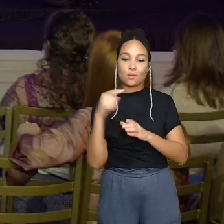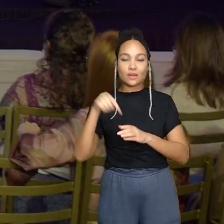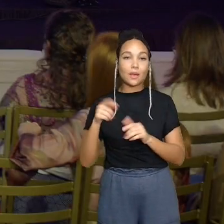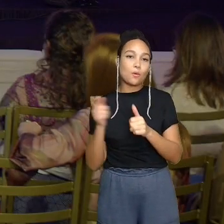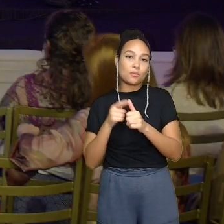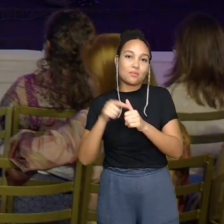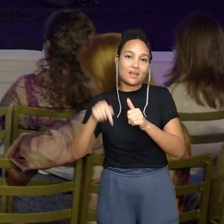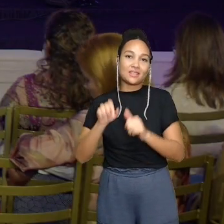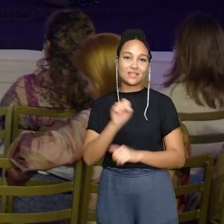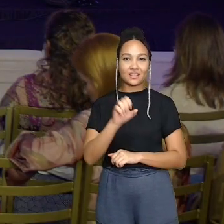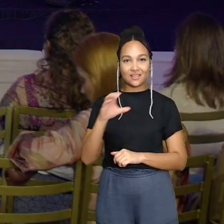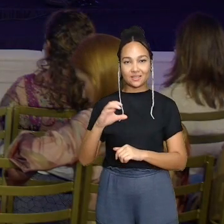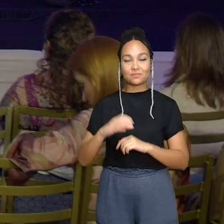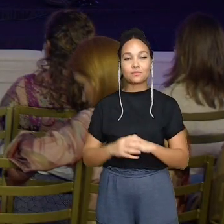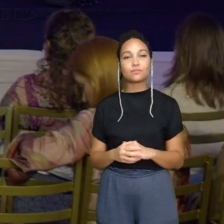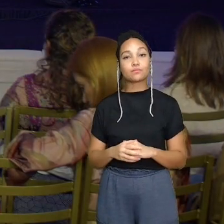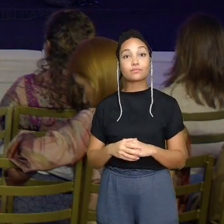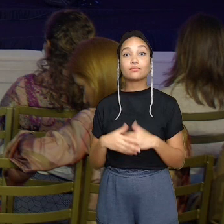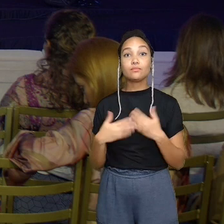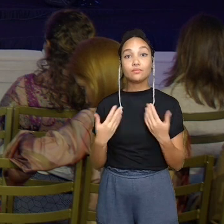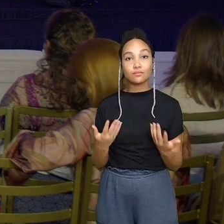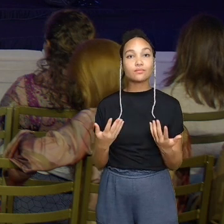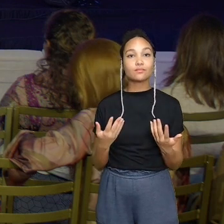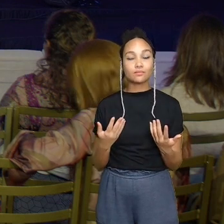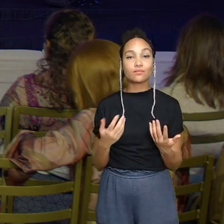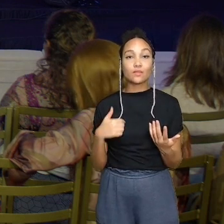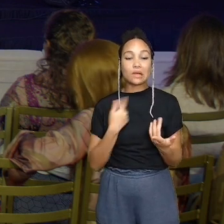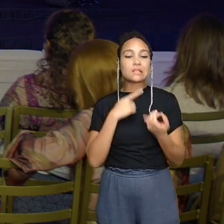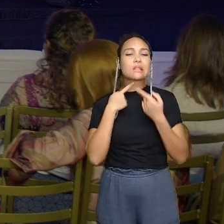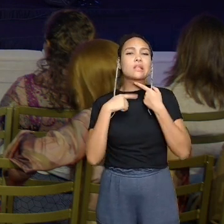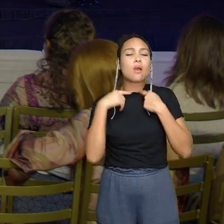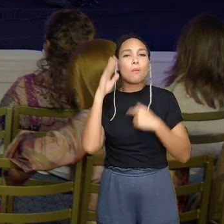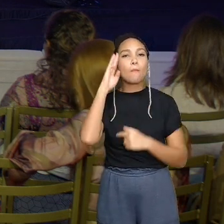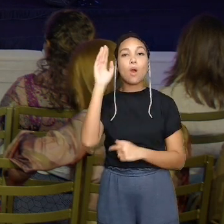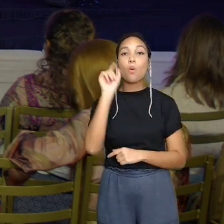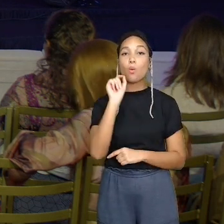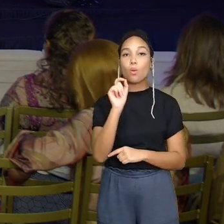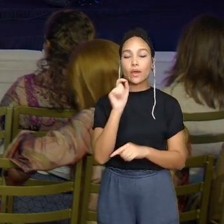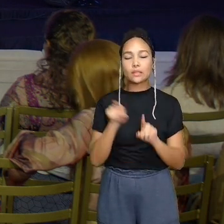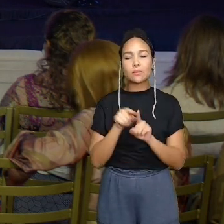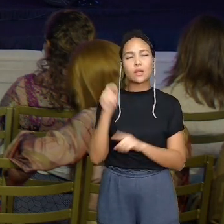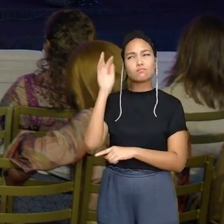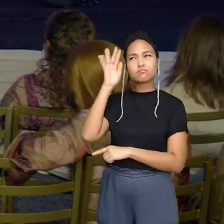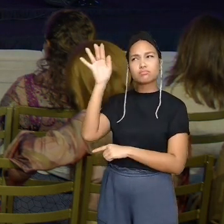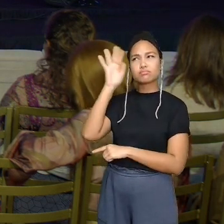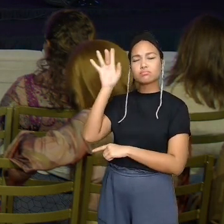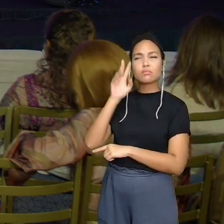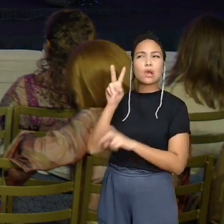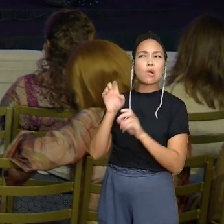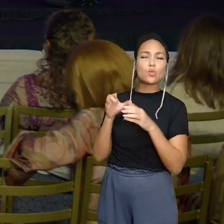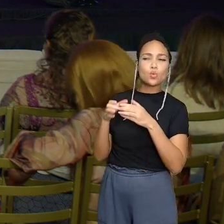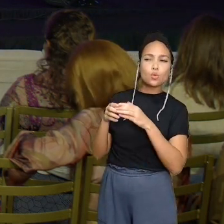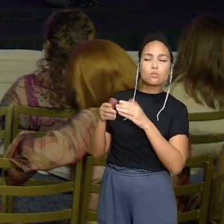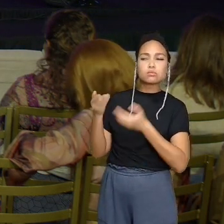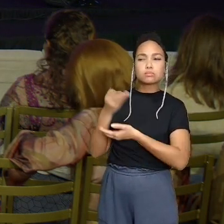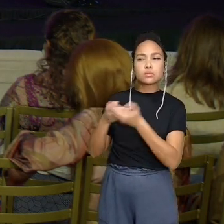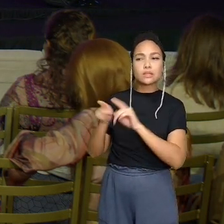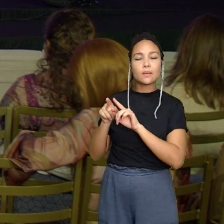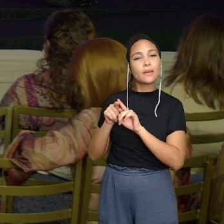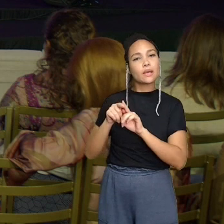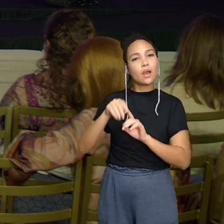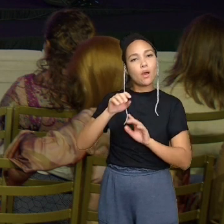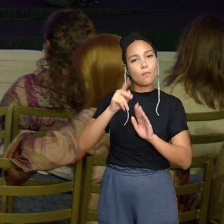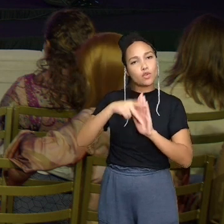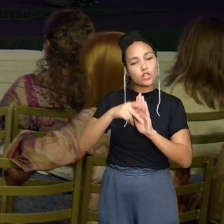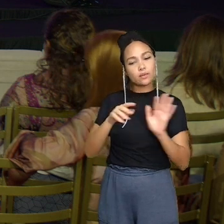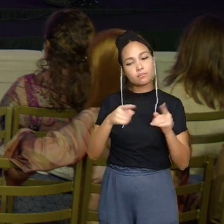E muito do nosso desejo e o que a gente refletia enquanto grupo e com essas organizações parceiras era como